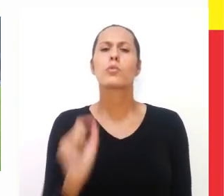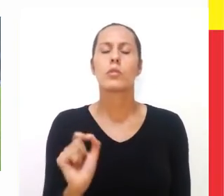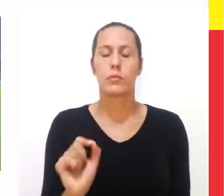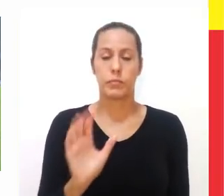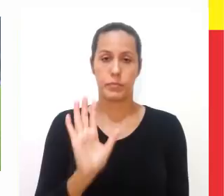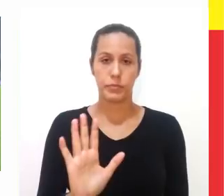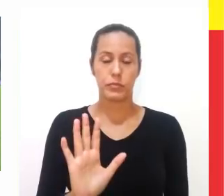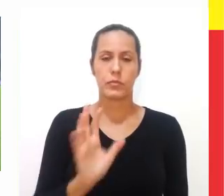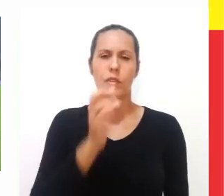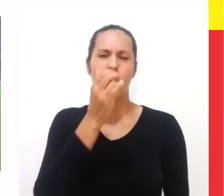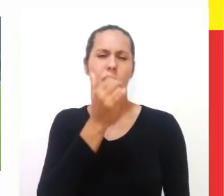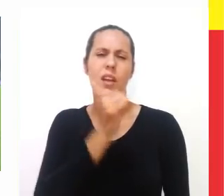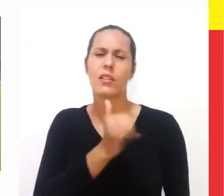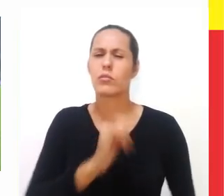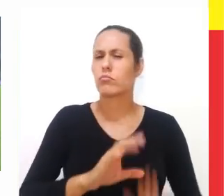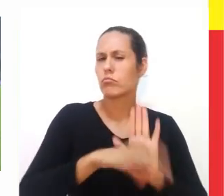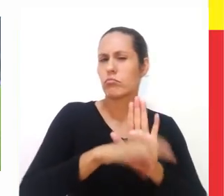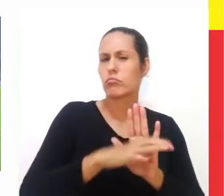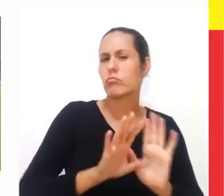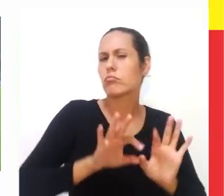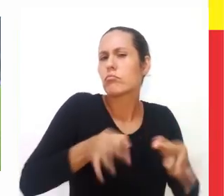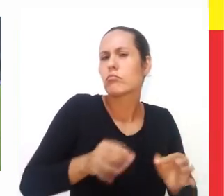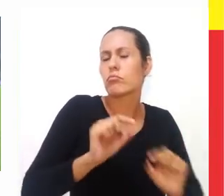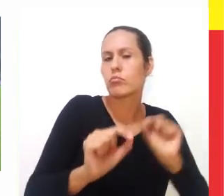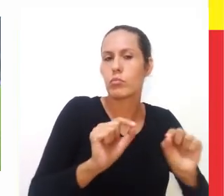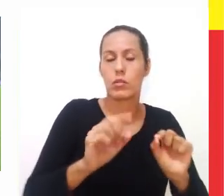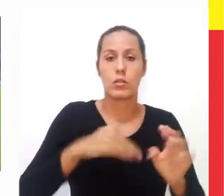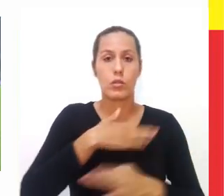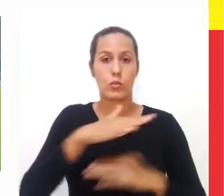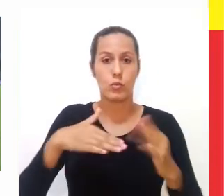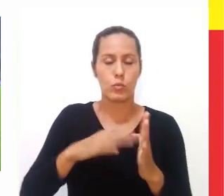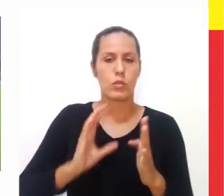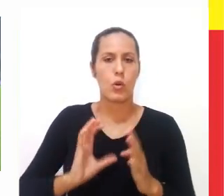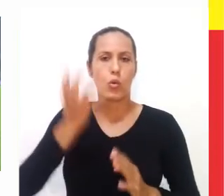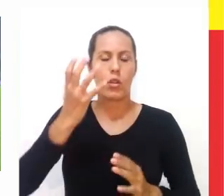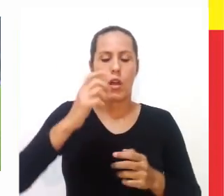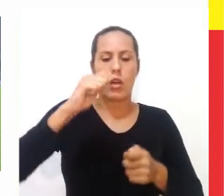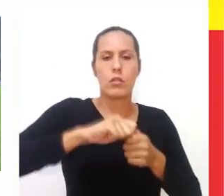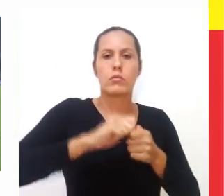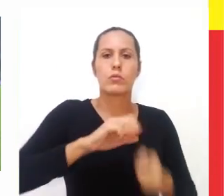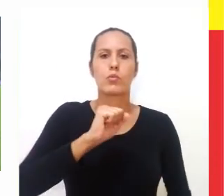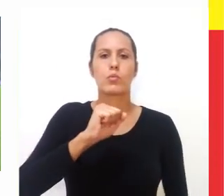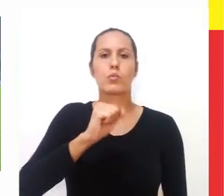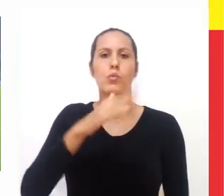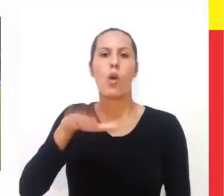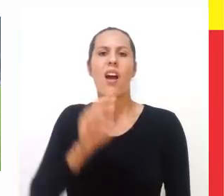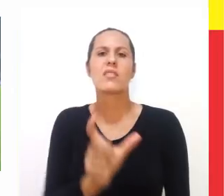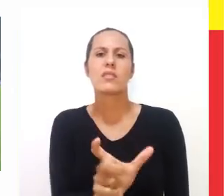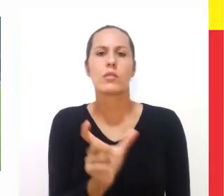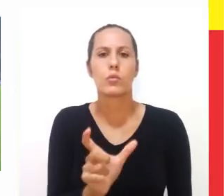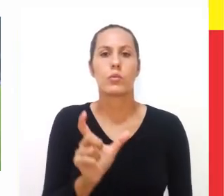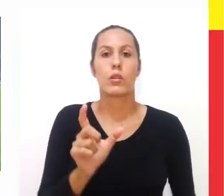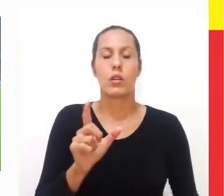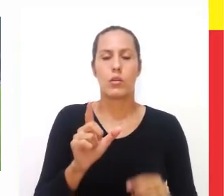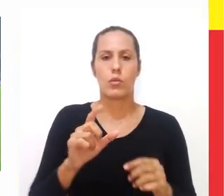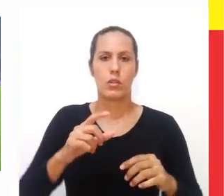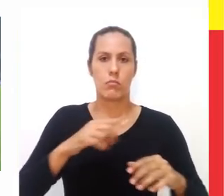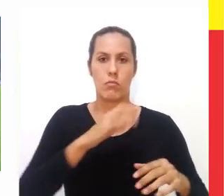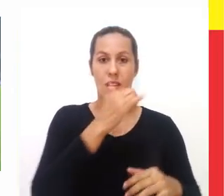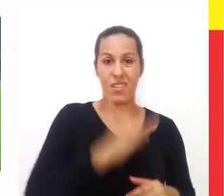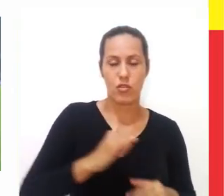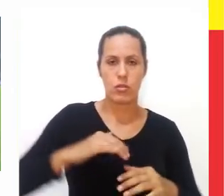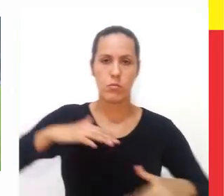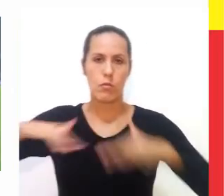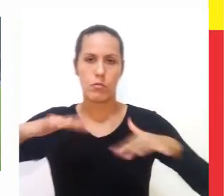forma simples, podemos dizer que é aquilo que é gasto em uma ação. A energia é relacionada ao